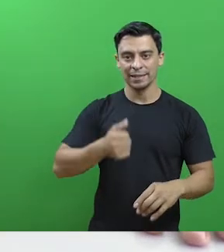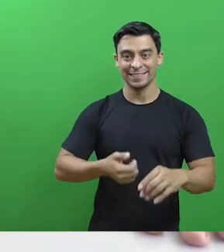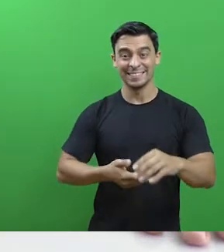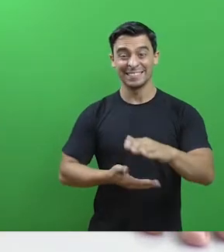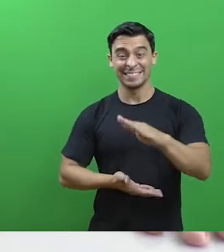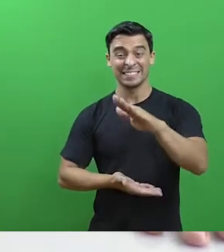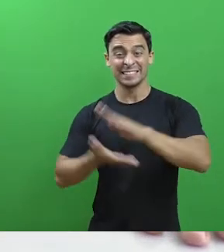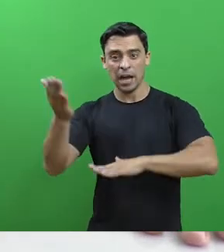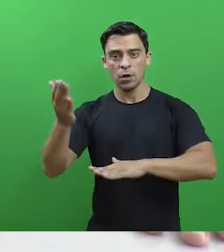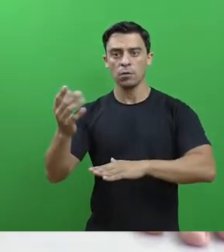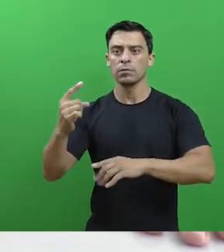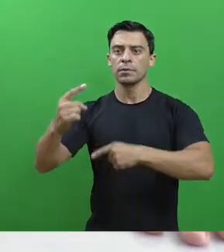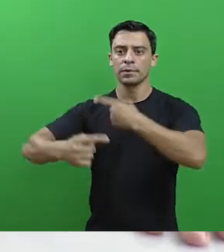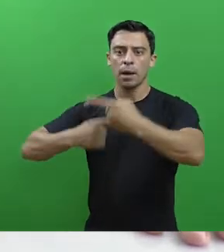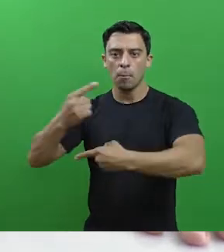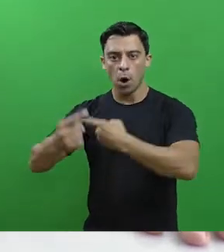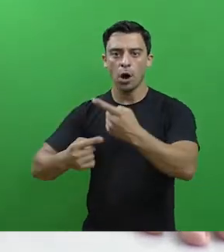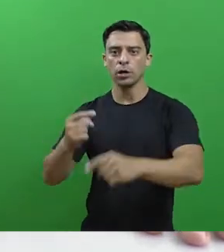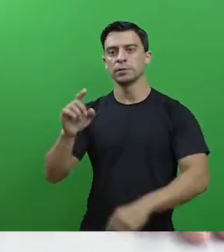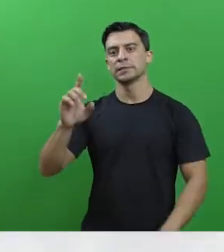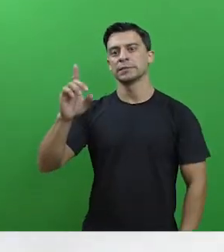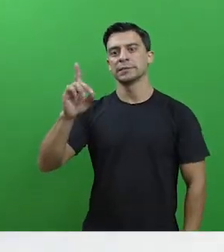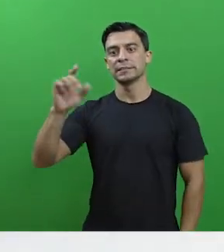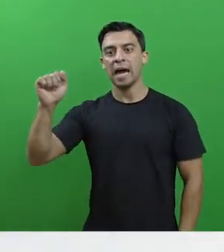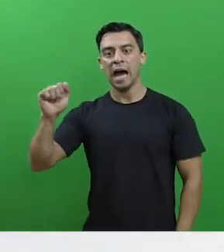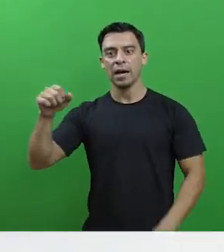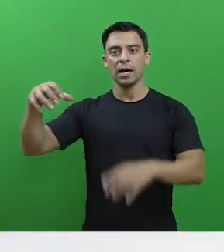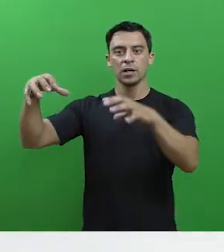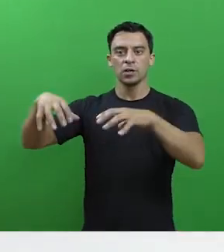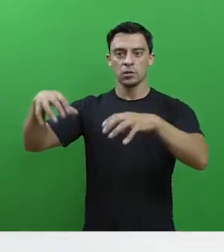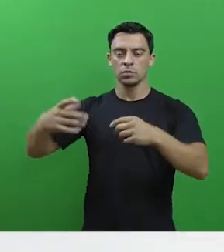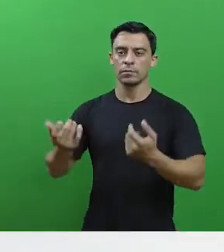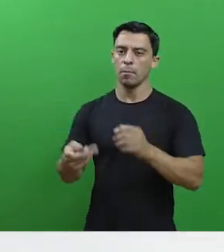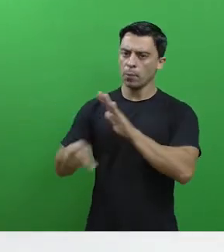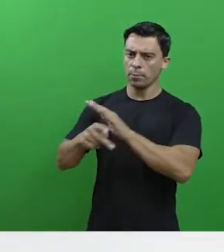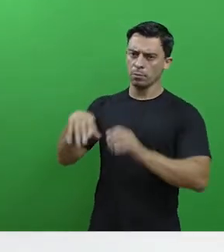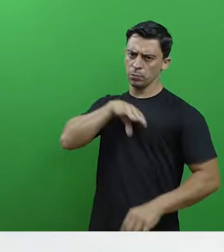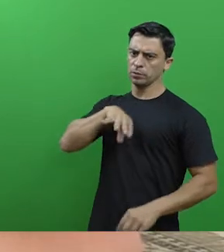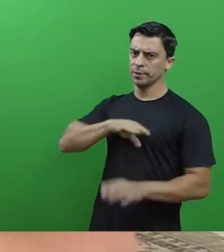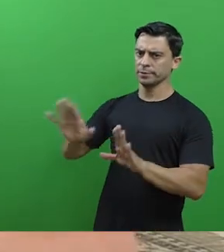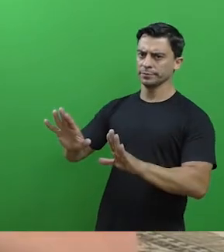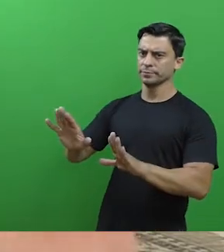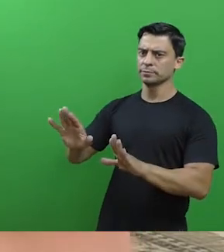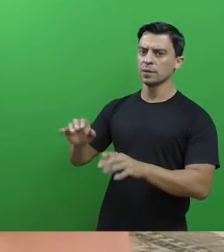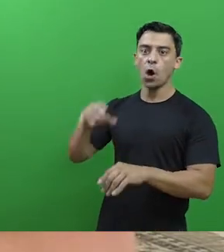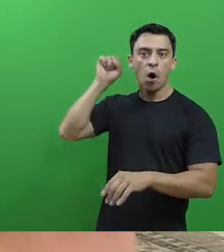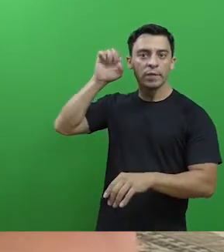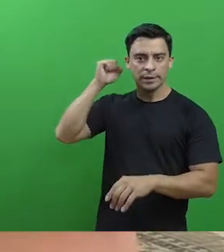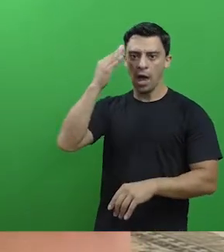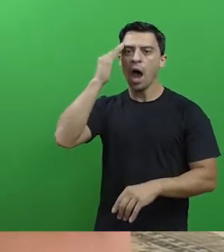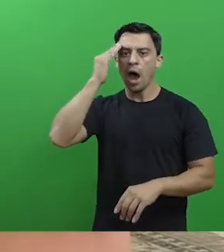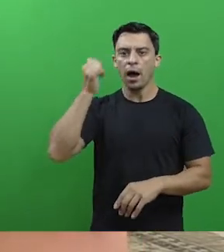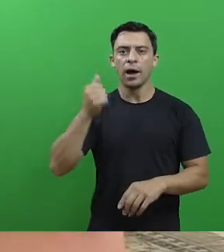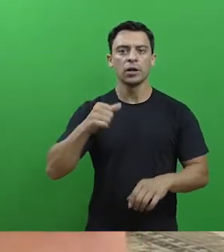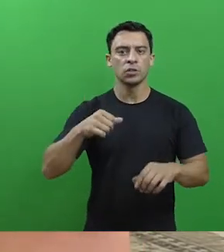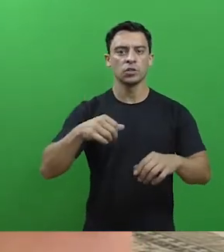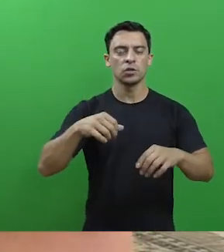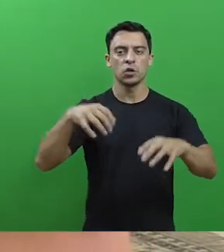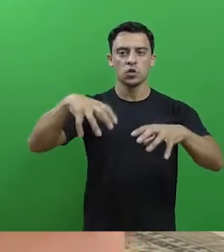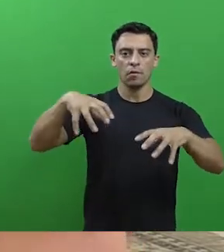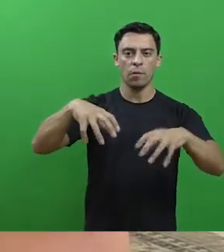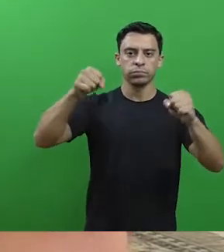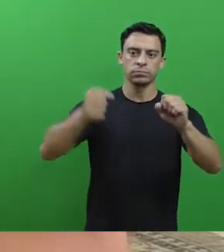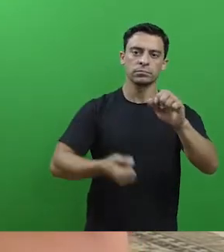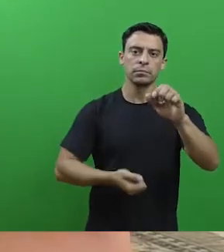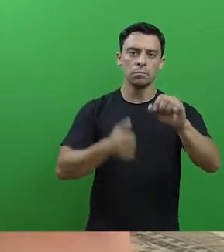Que a menina saiu depois que choveu. Mas se eu fizer essa mesma frase na estrutura de português, né? Fazer a frase em